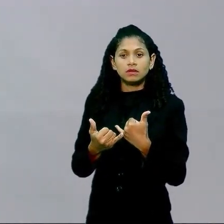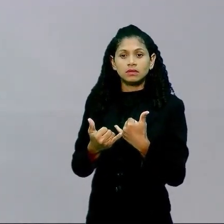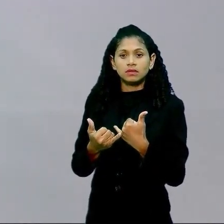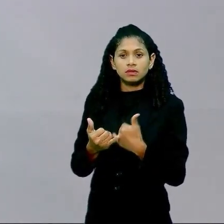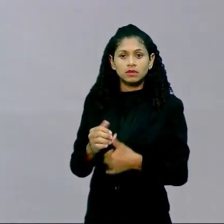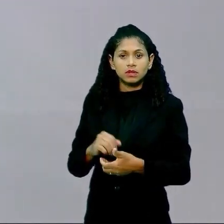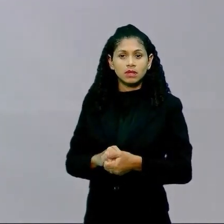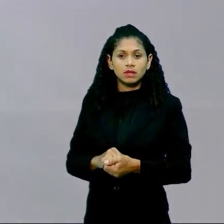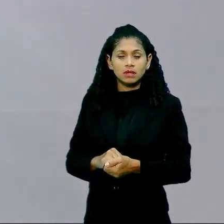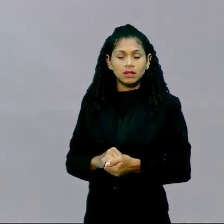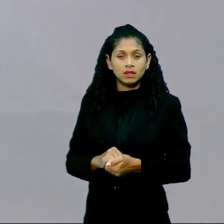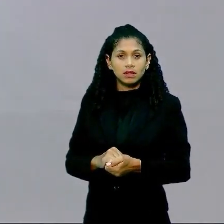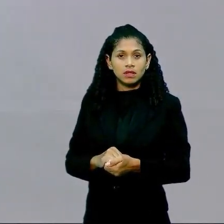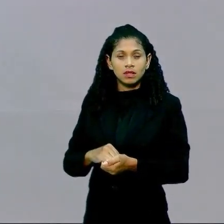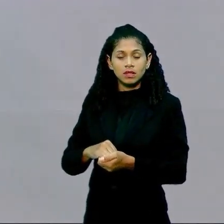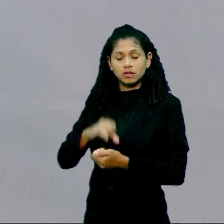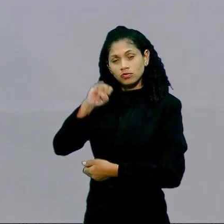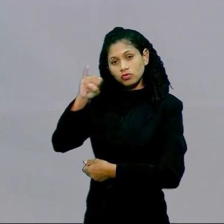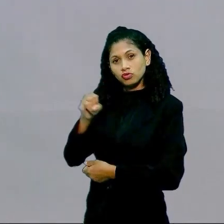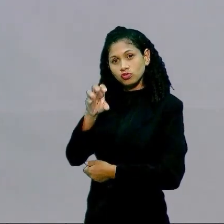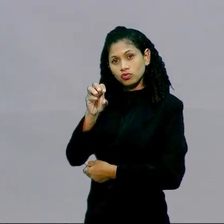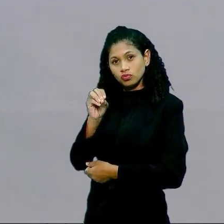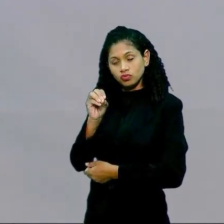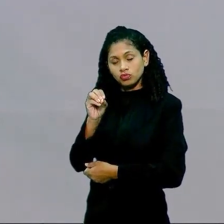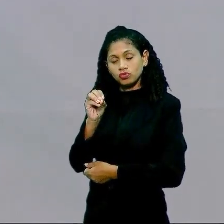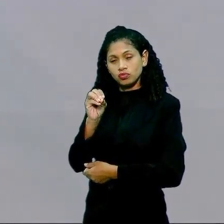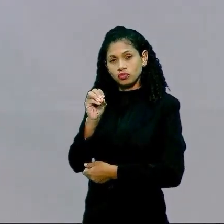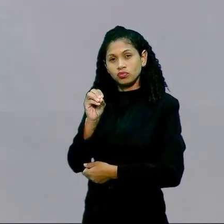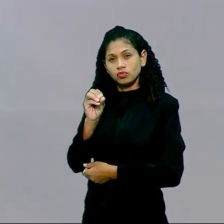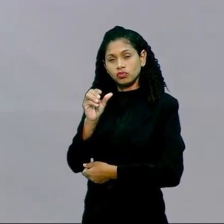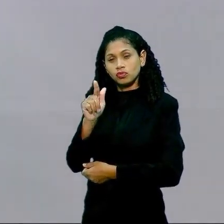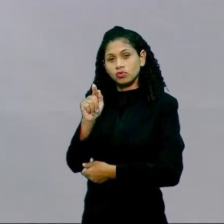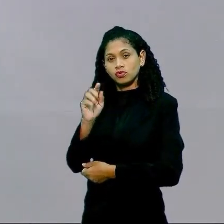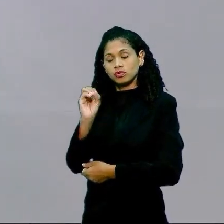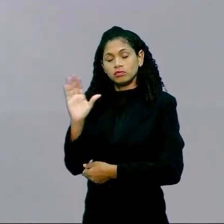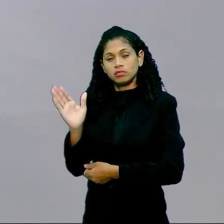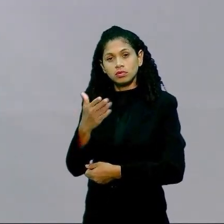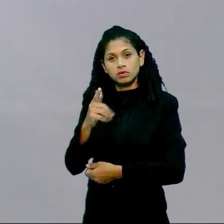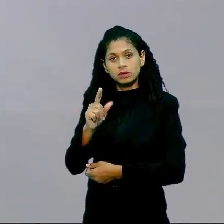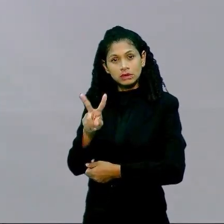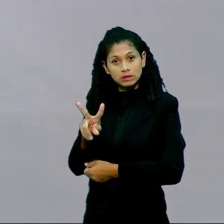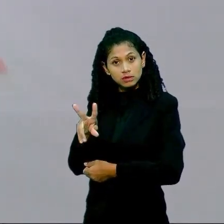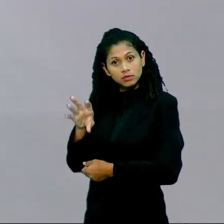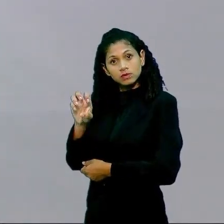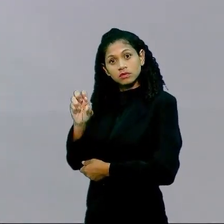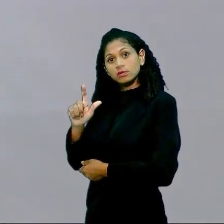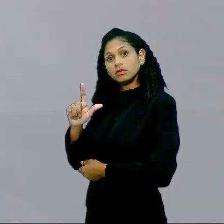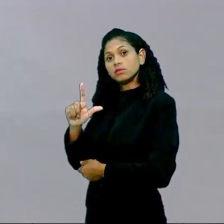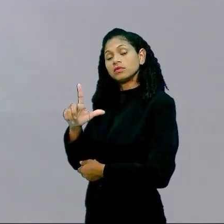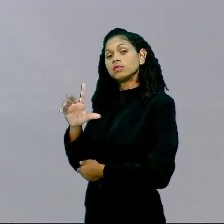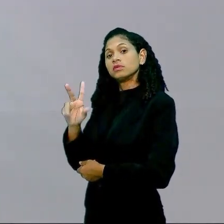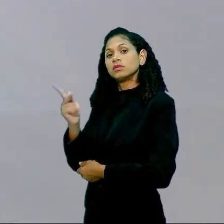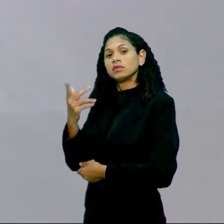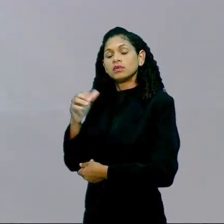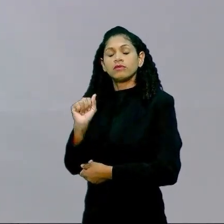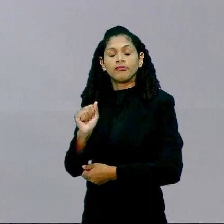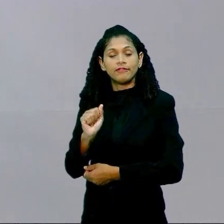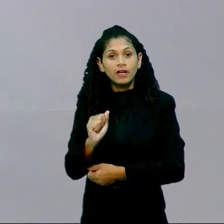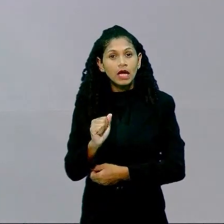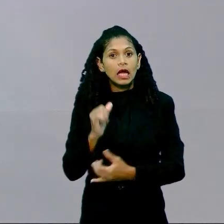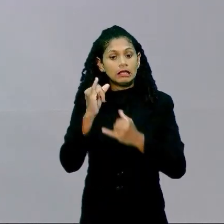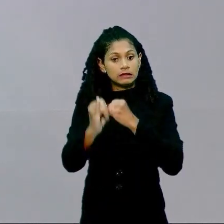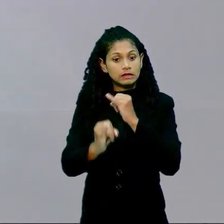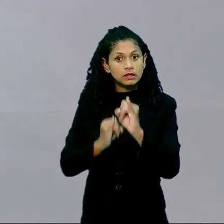nunca joguei Paciência, foi no real. Para a paciência da cartinha, bonitinho. Então, veja, é possível adaptar